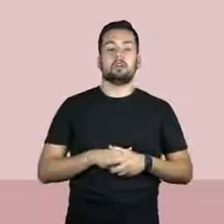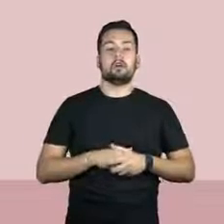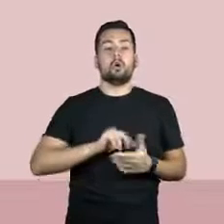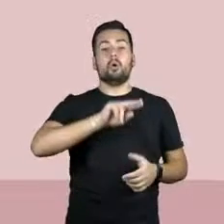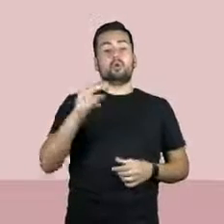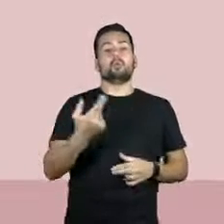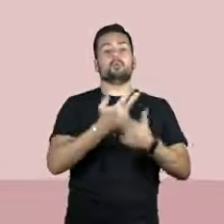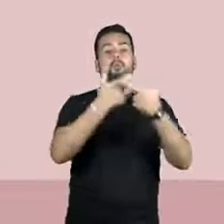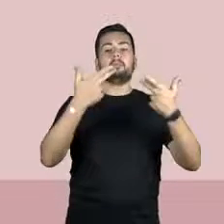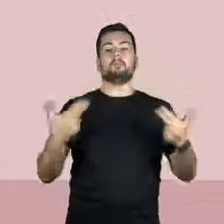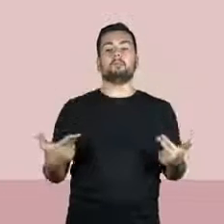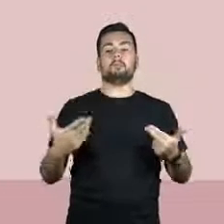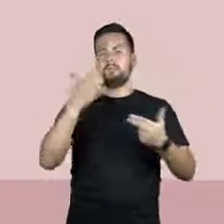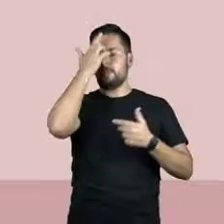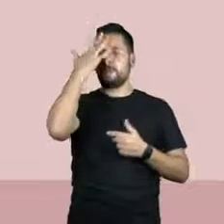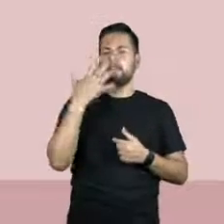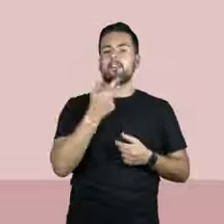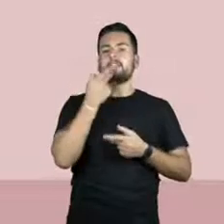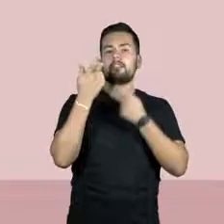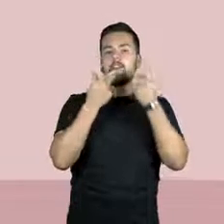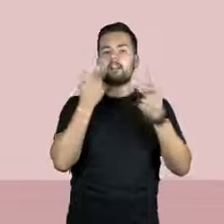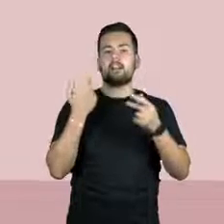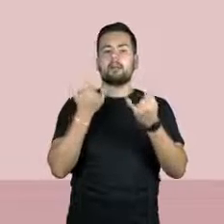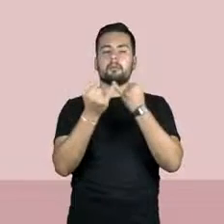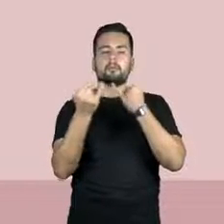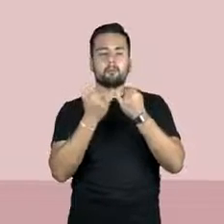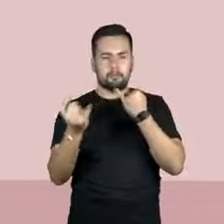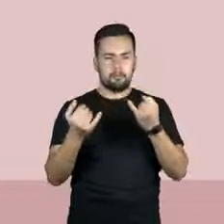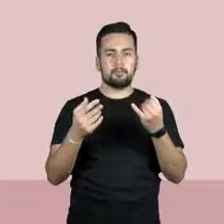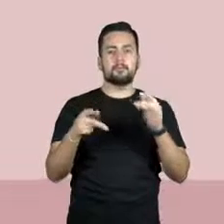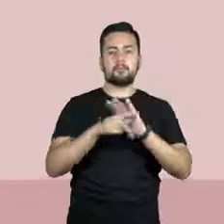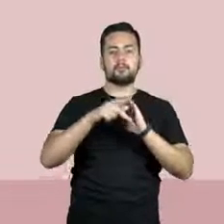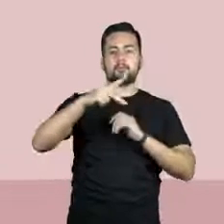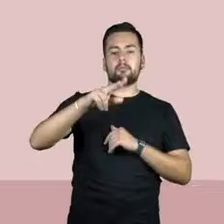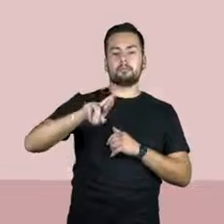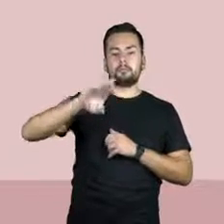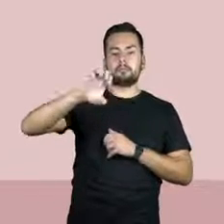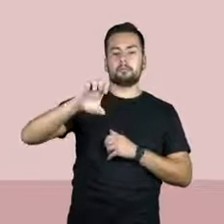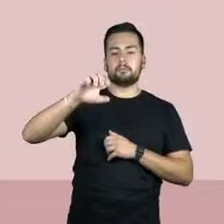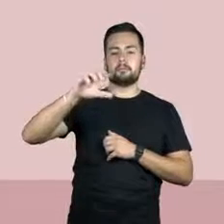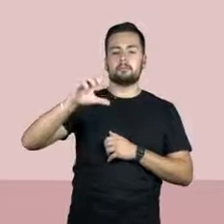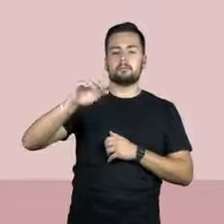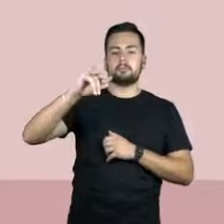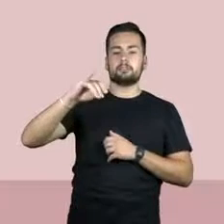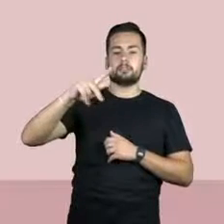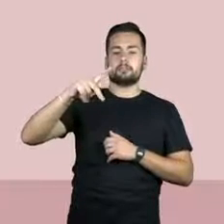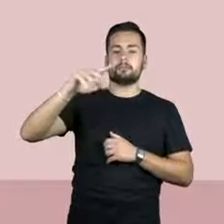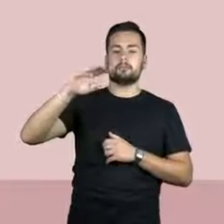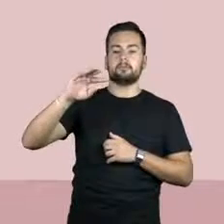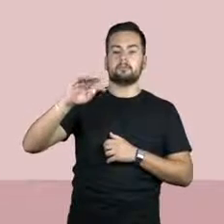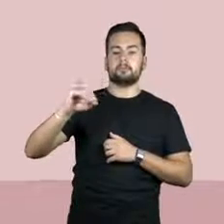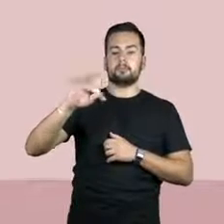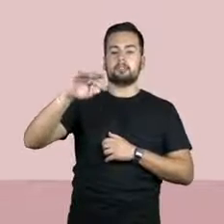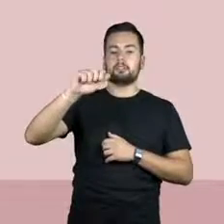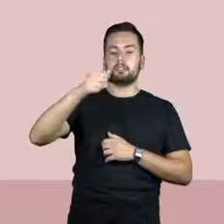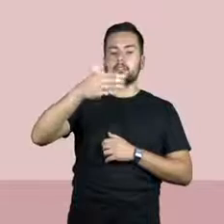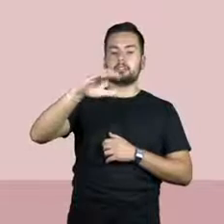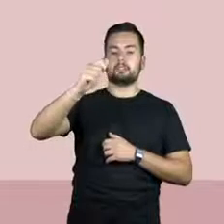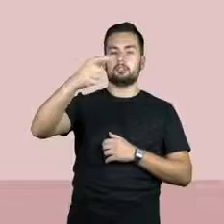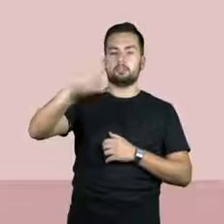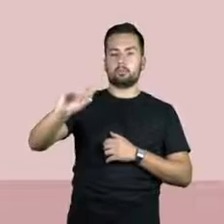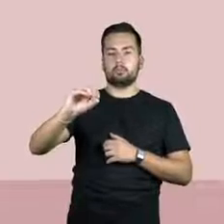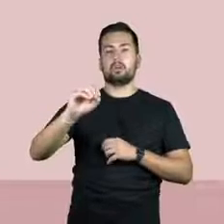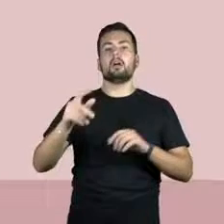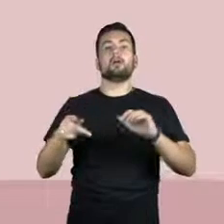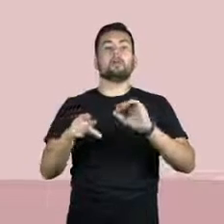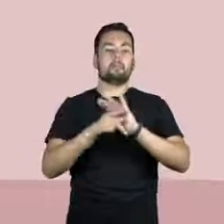bem mais fácil de ser assimilada, né? Precipitação, né? Ou seja, ação pluvial. Tá? A ação pluvial ela